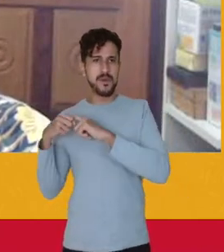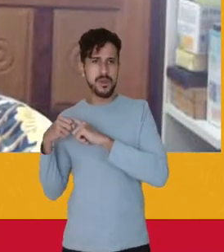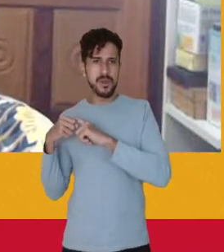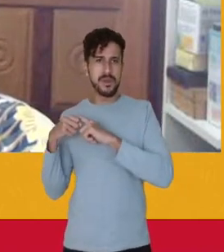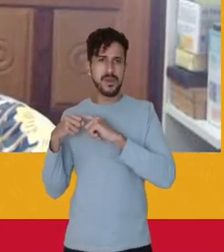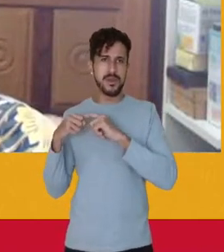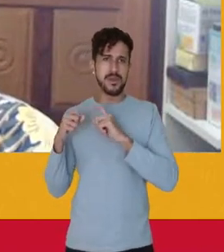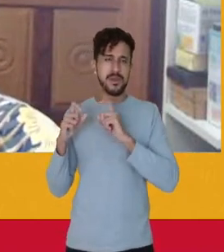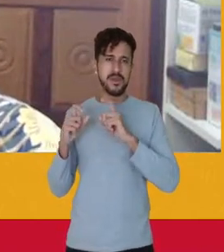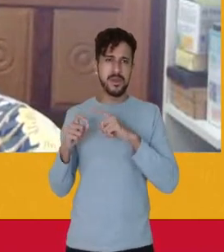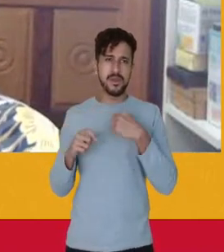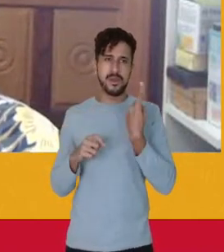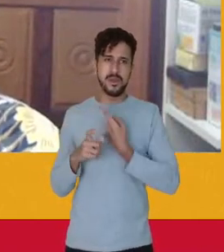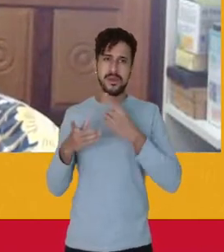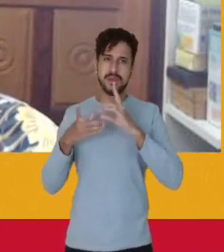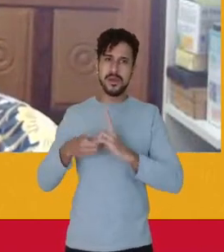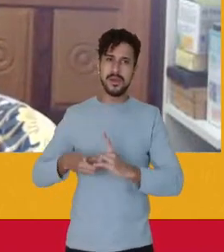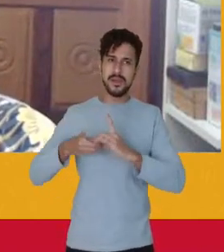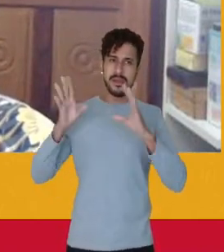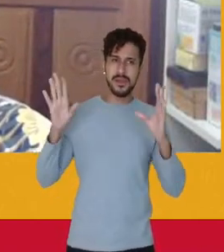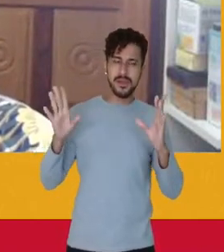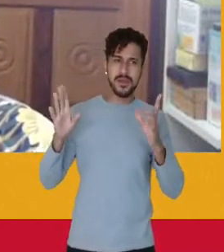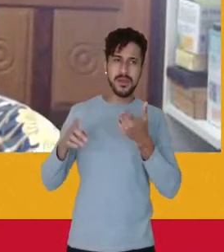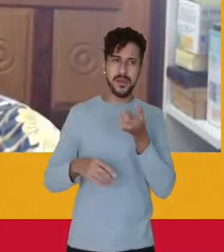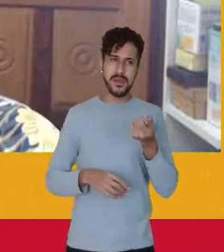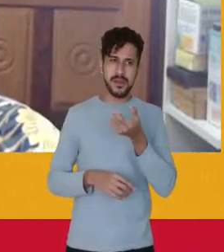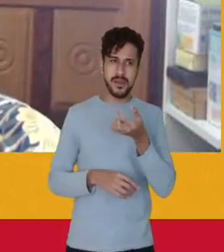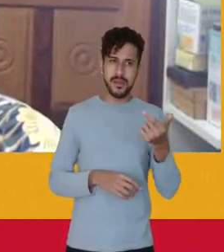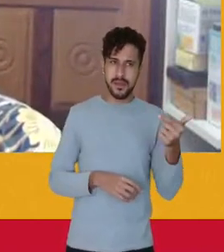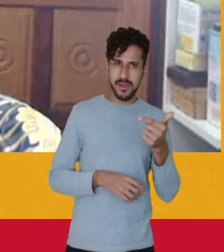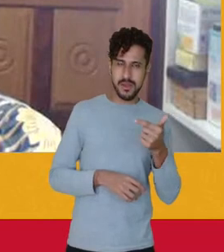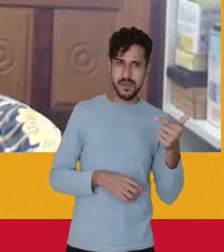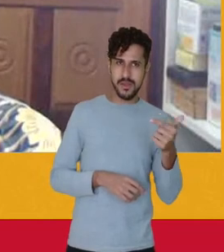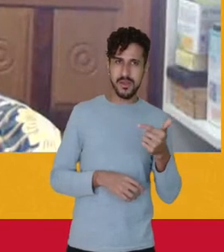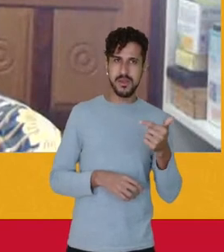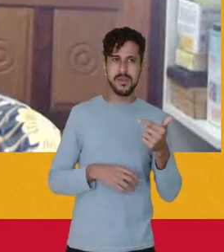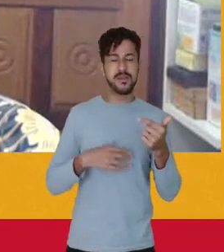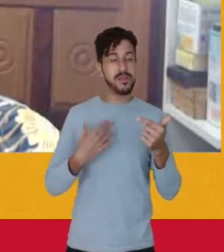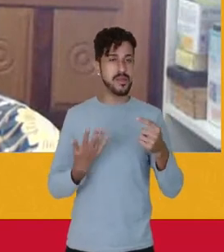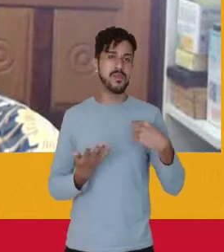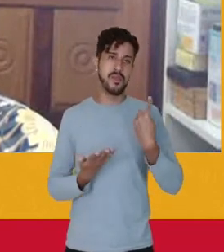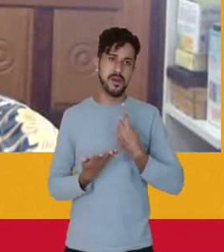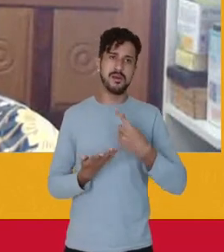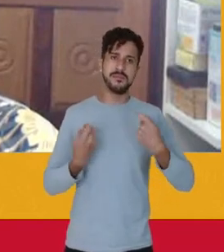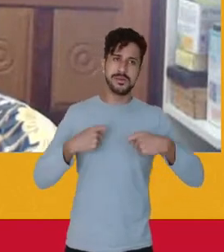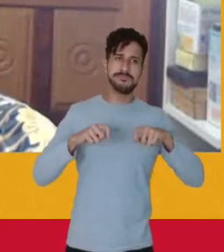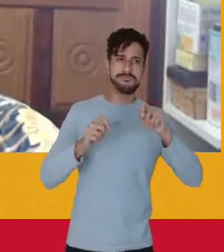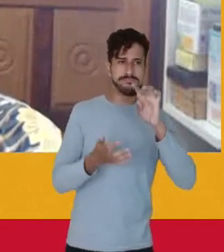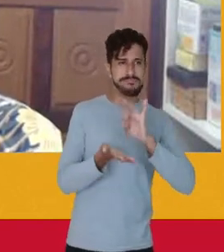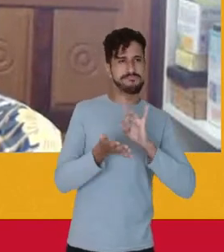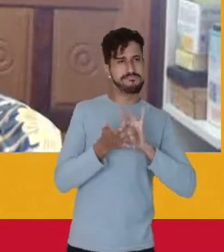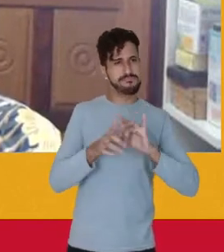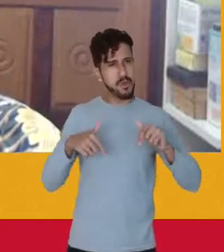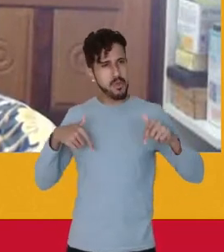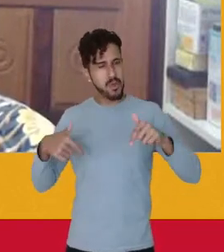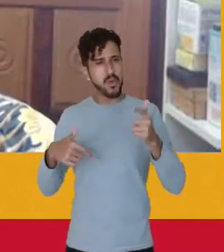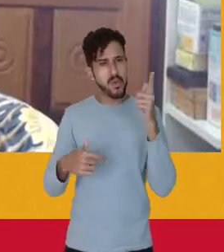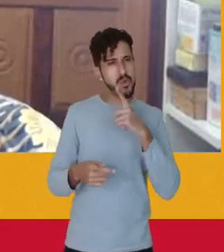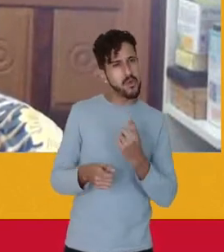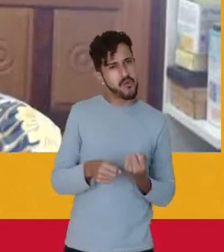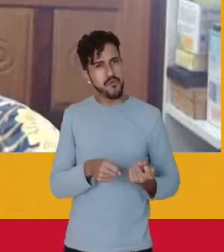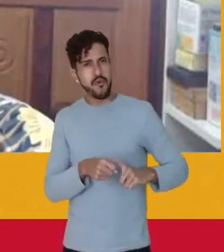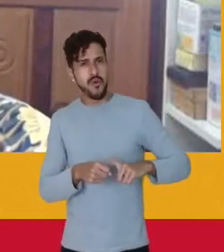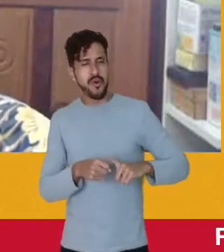né, a nossa democracia em 2022, e aí a gente tem mesmo que lutar pela